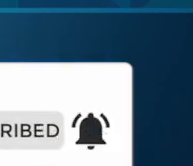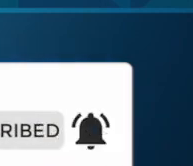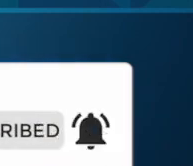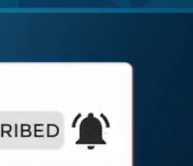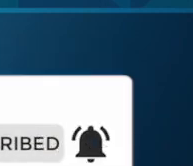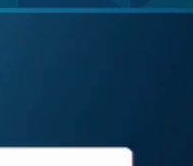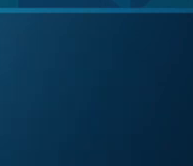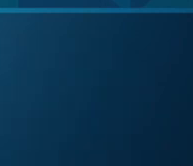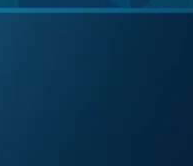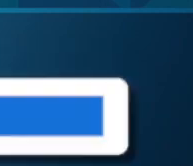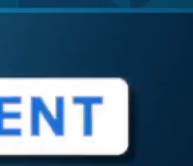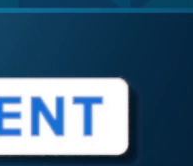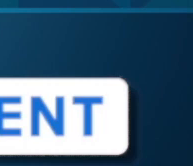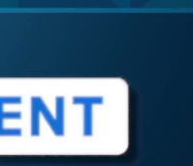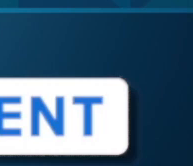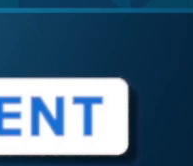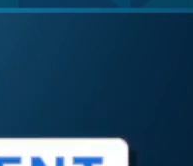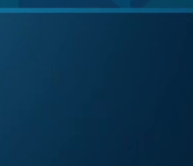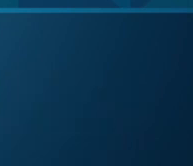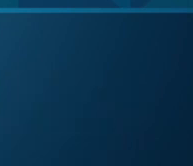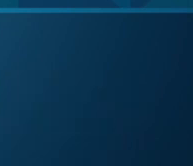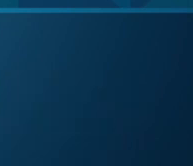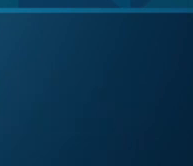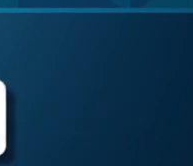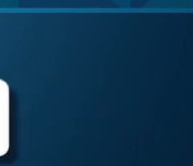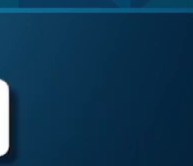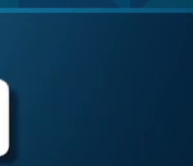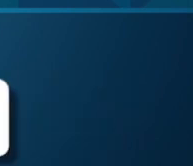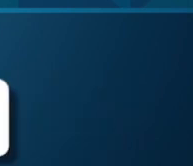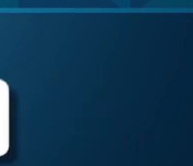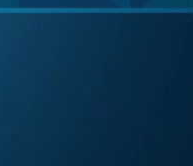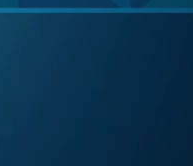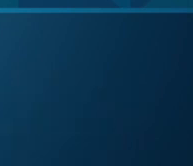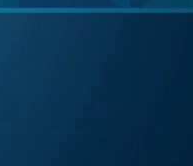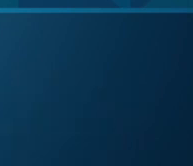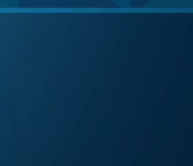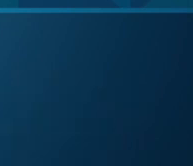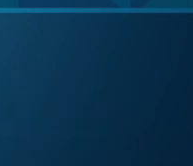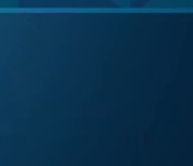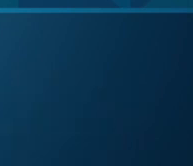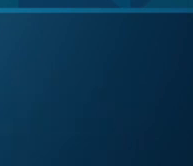butão notificação. Fo comentário no fahetutang ba media social siraseluk.